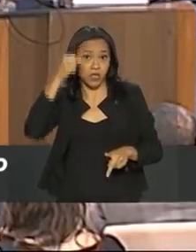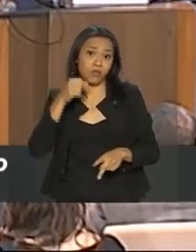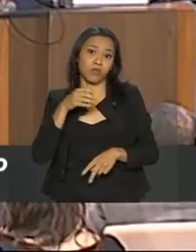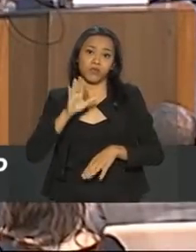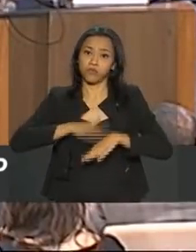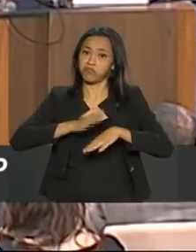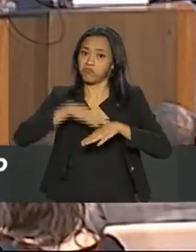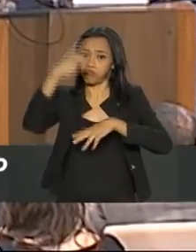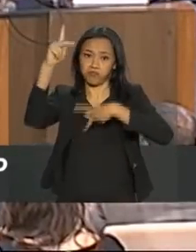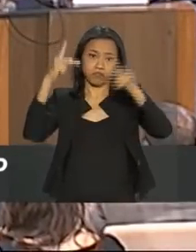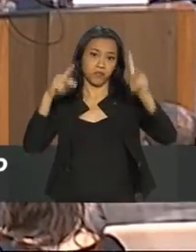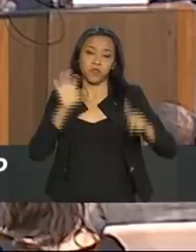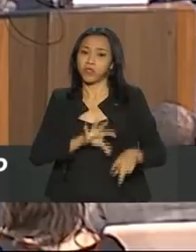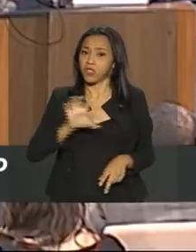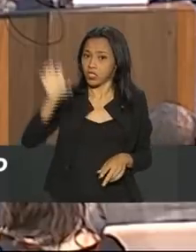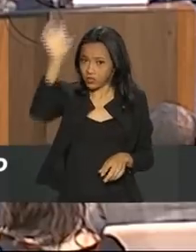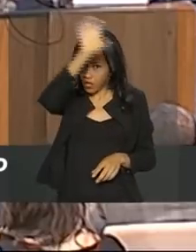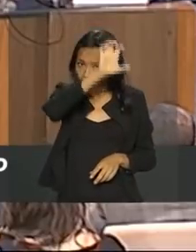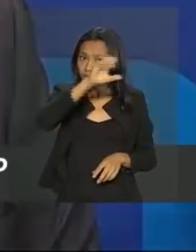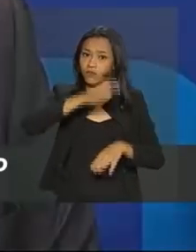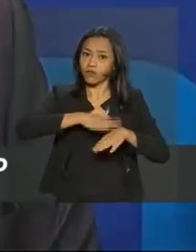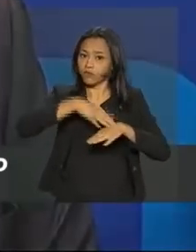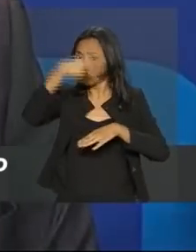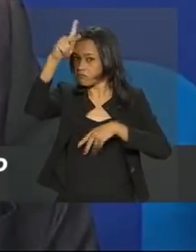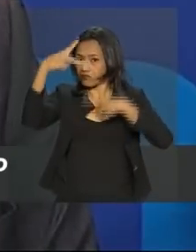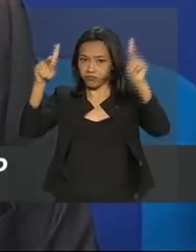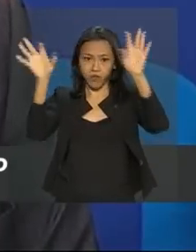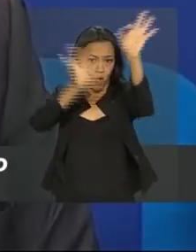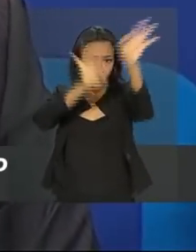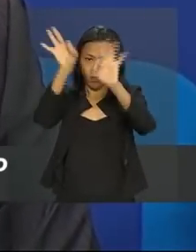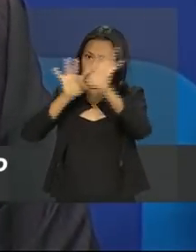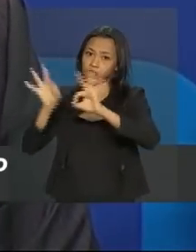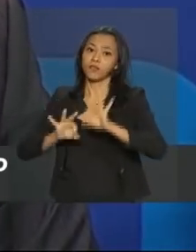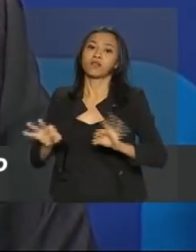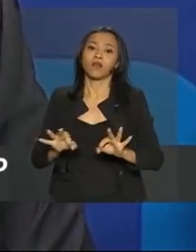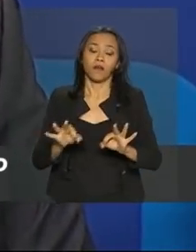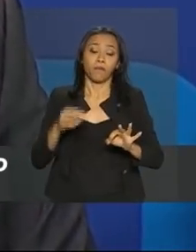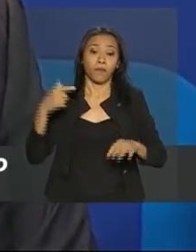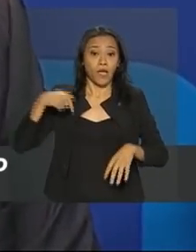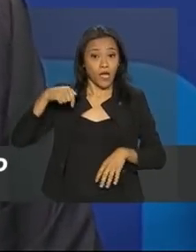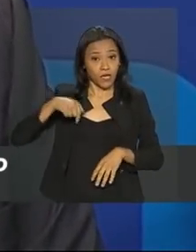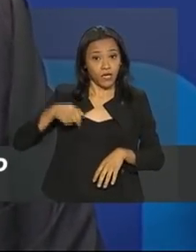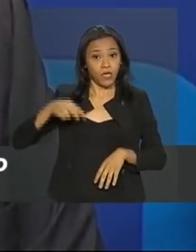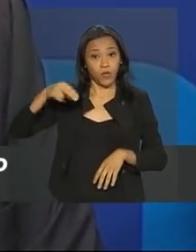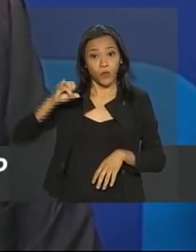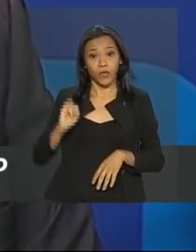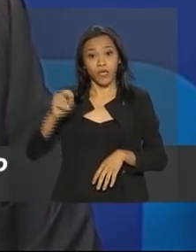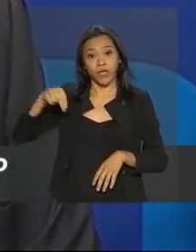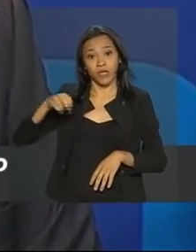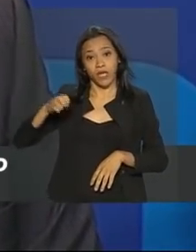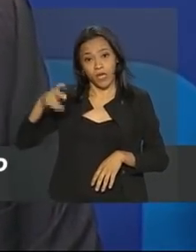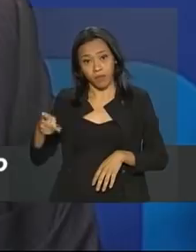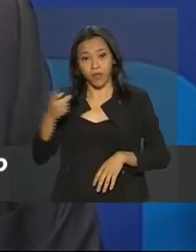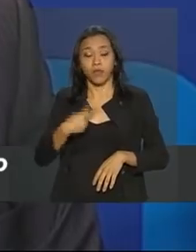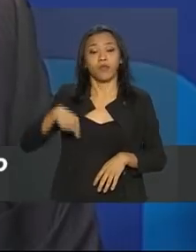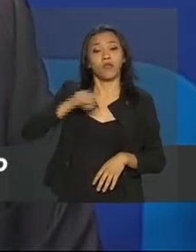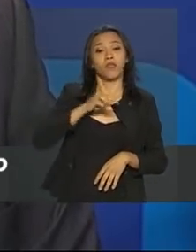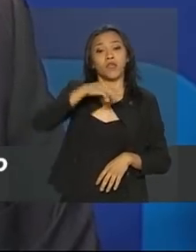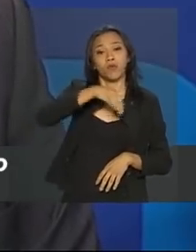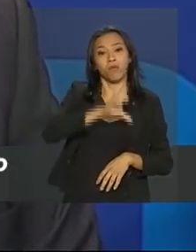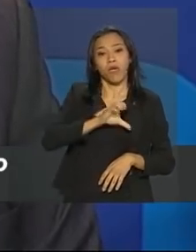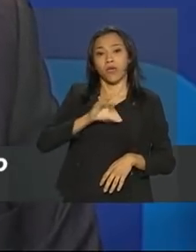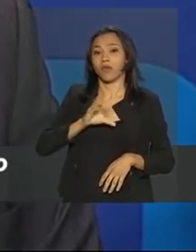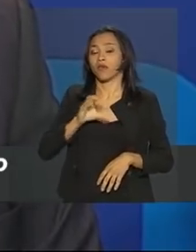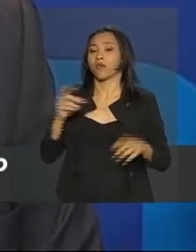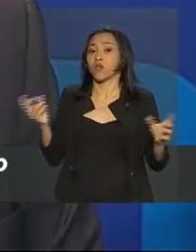que dentro das suas gestões fazem é um mac o inep é especialmente inep trabalha muito com